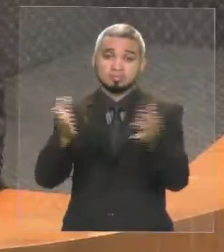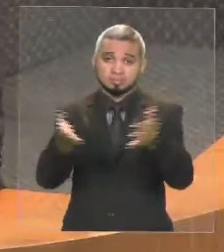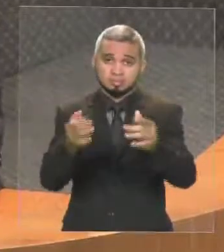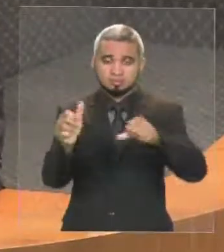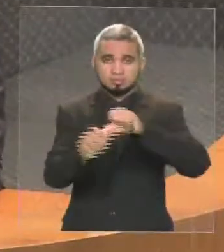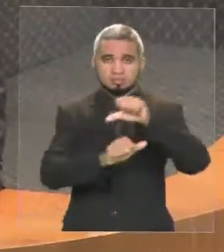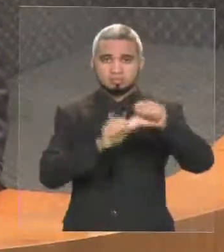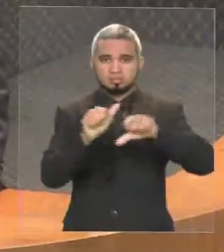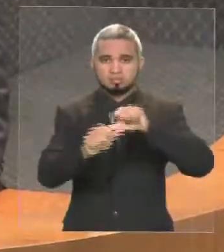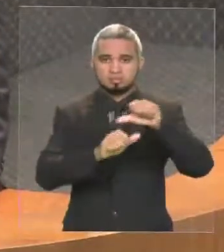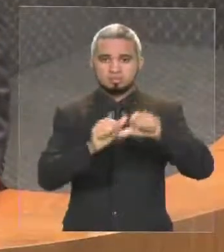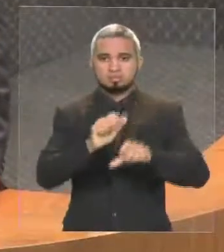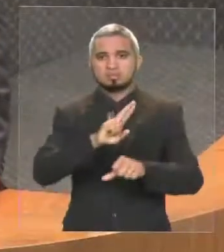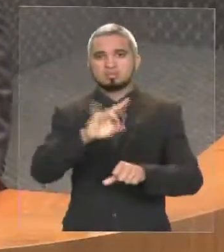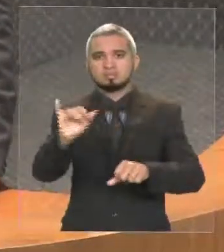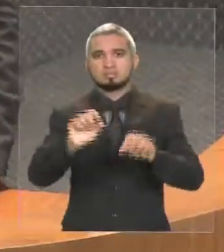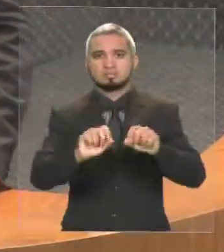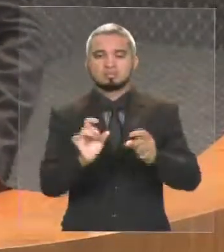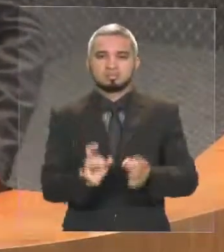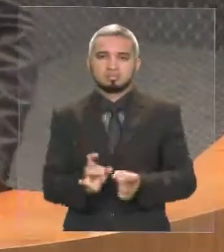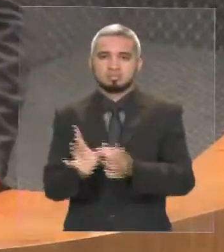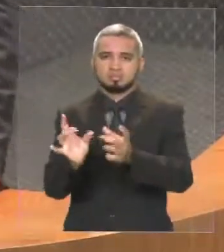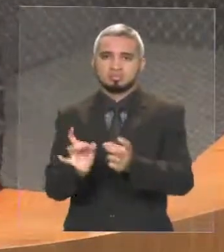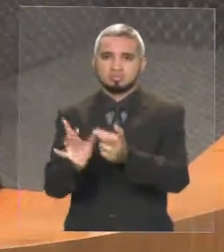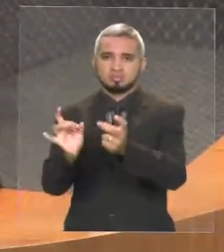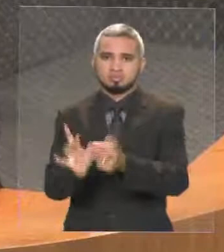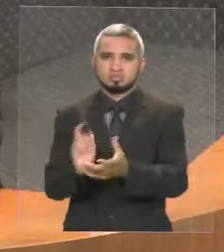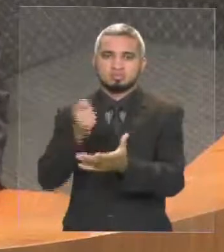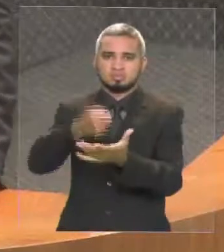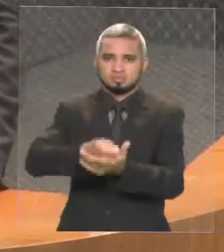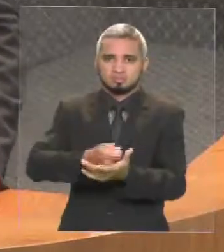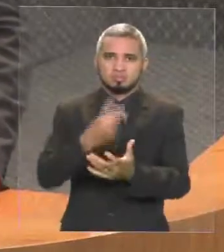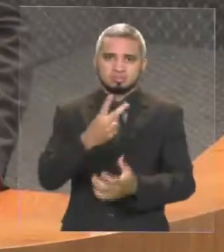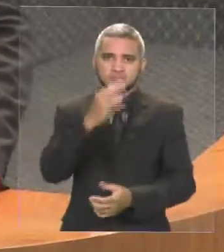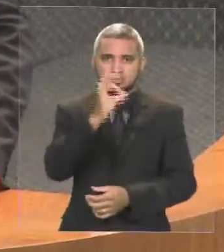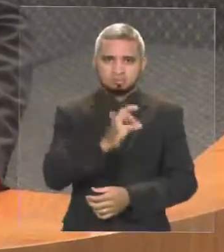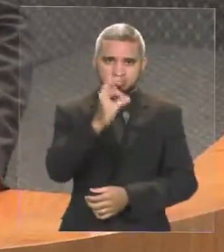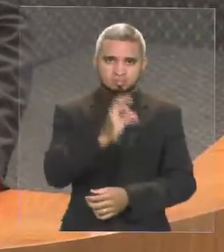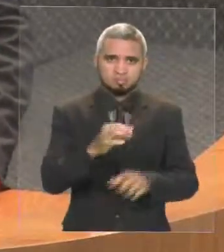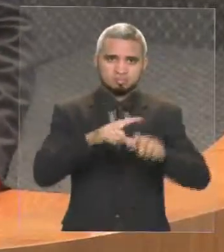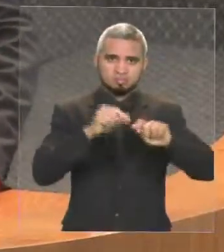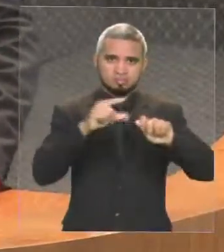ser feito no ato da saída, conforme o artigo 6º da lei.